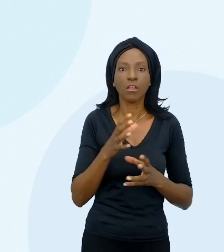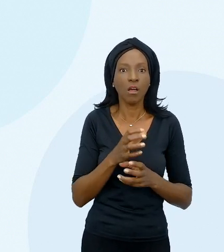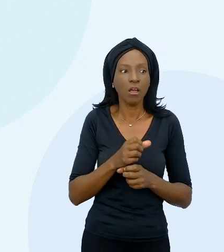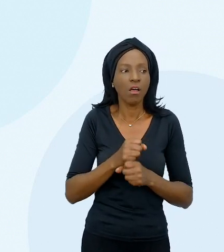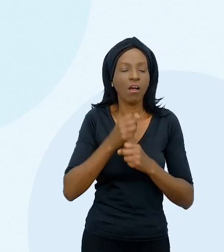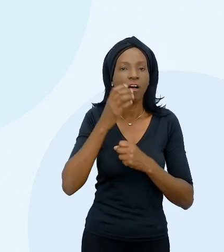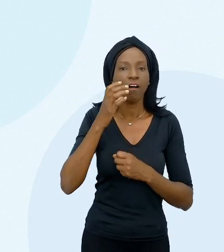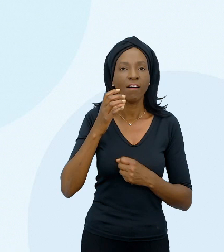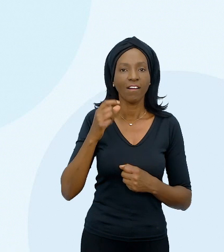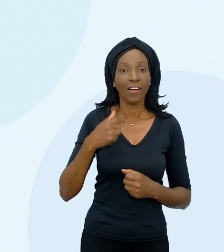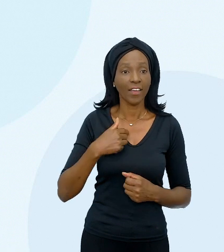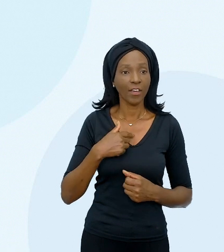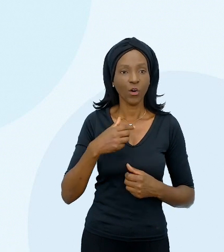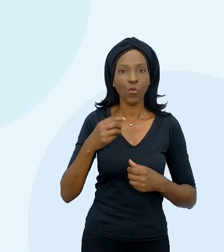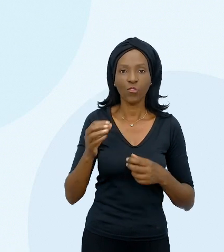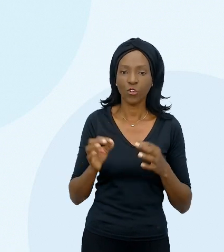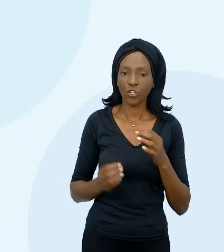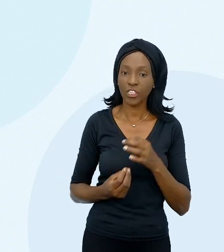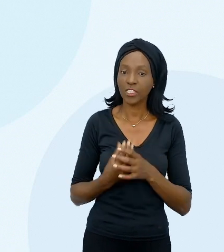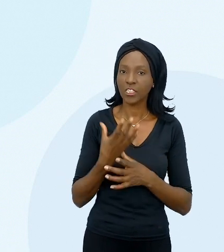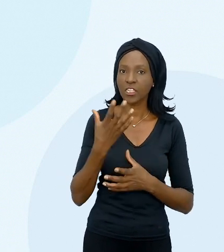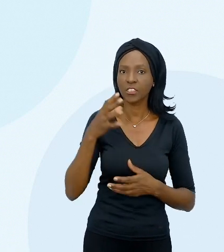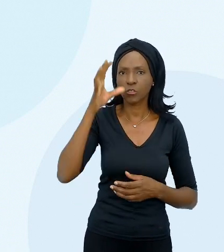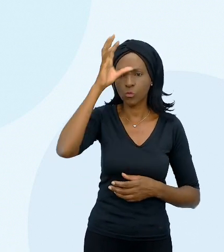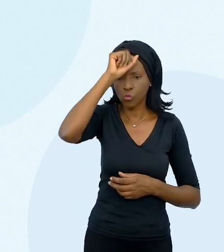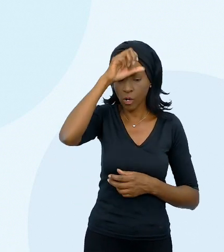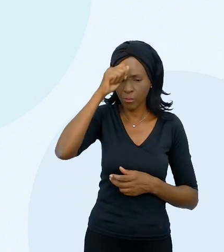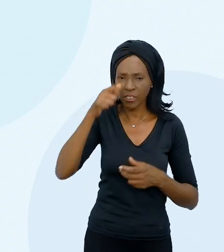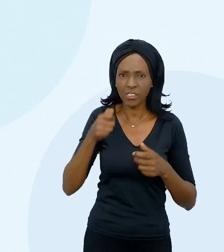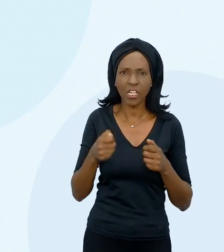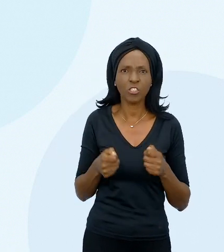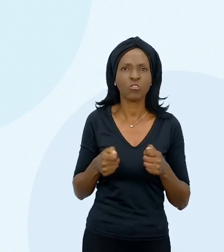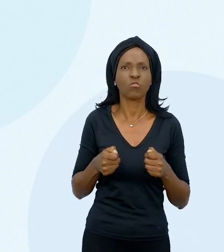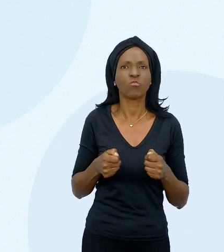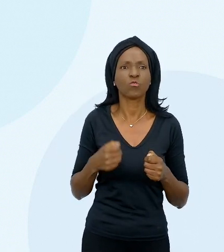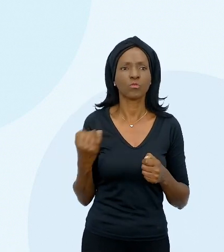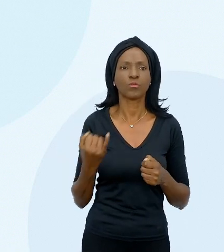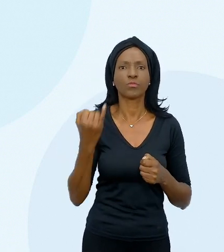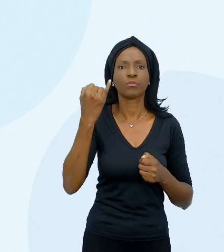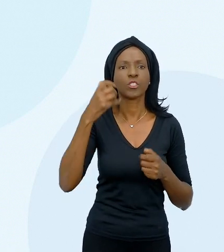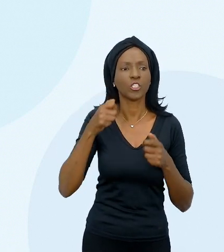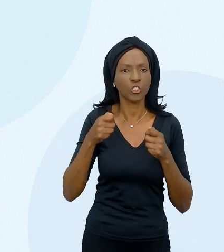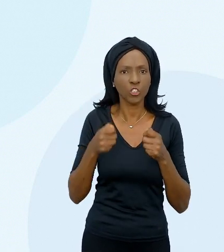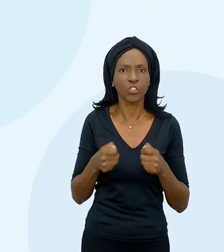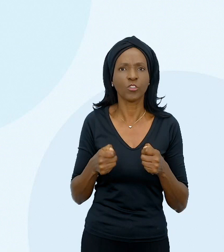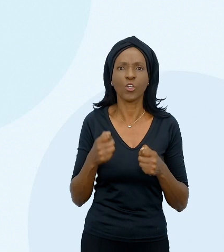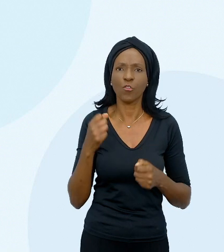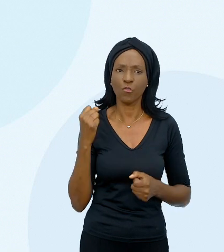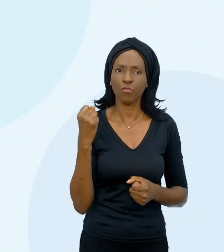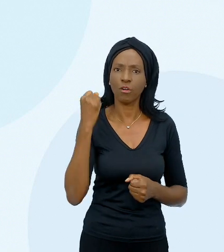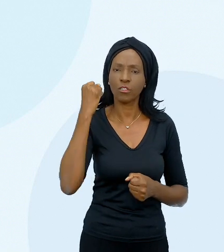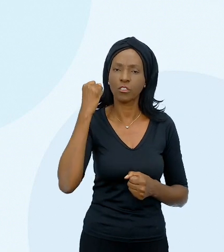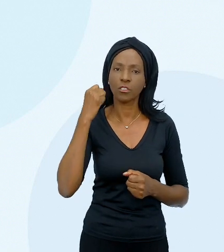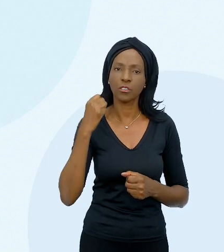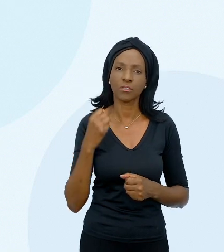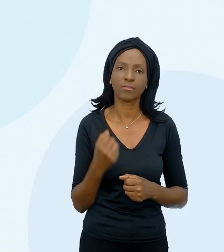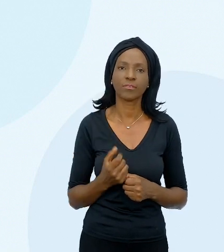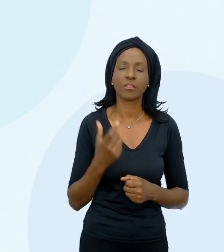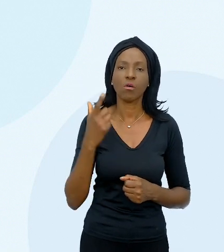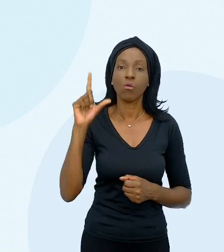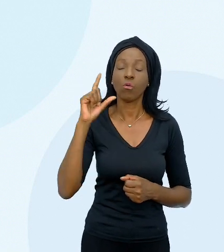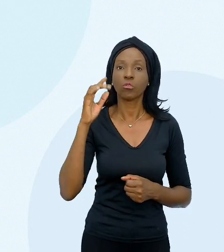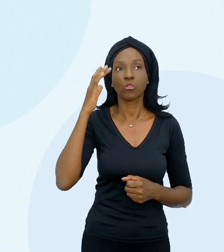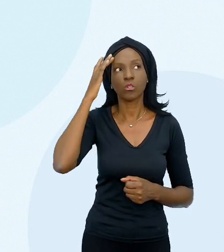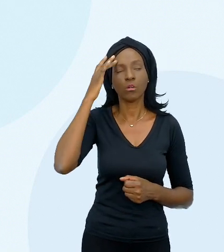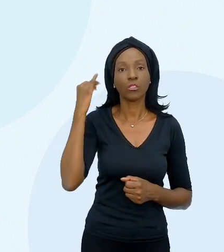uma aprendizagem sólida. Significativa e sólida. E mais, outro aspecto que eu acho que